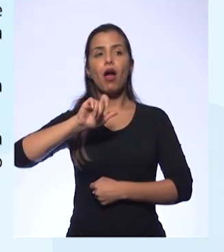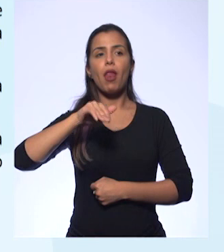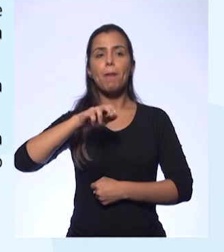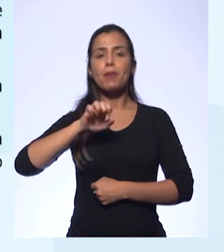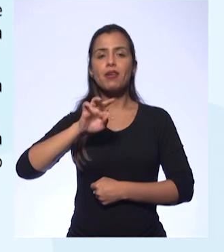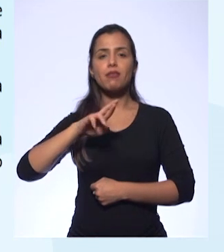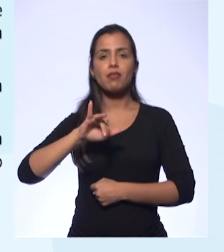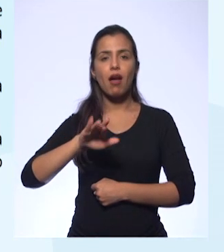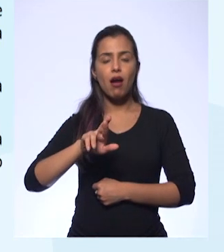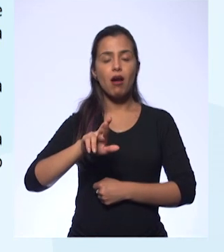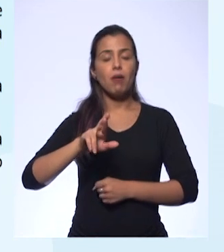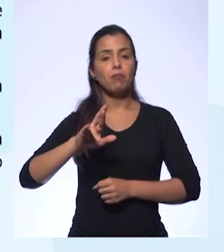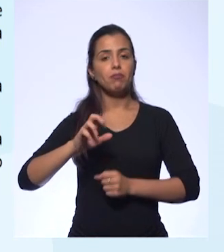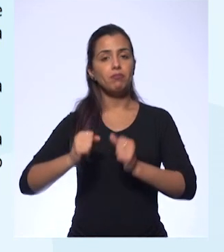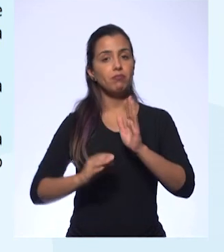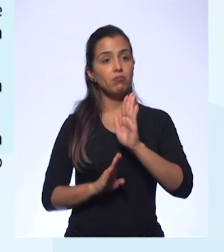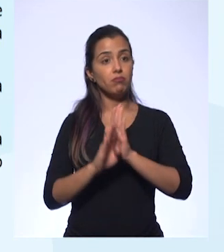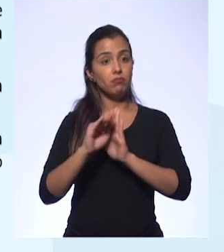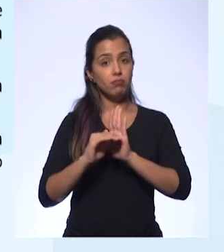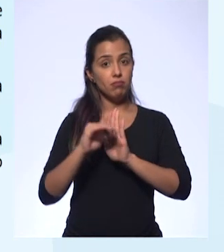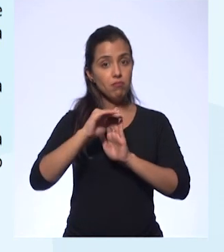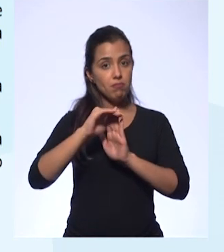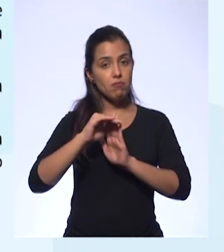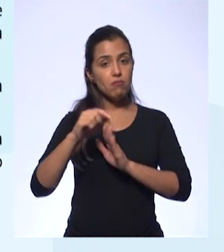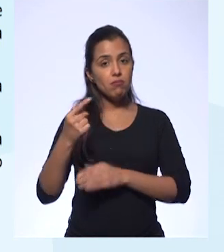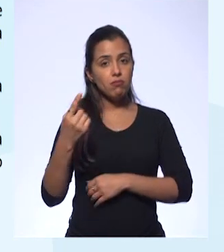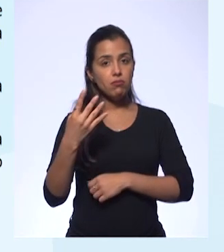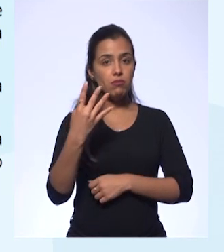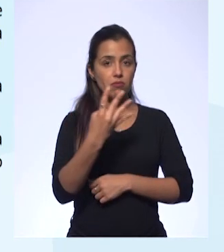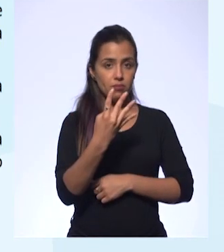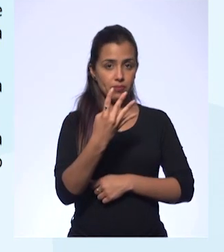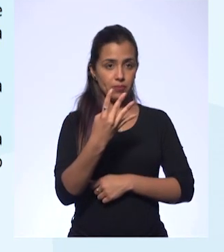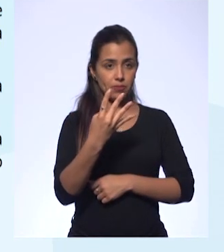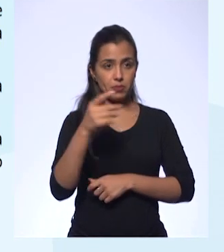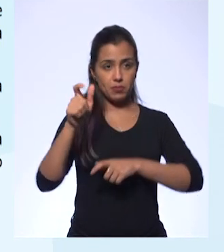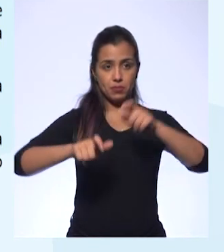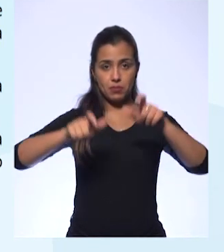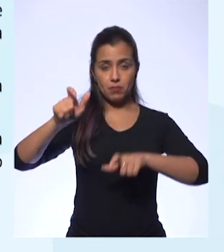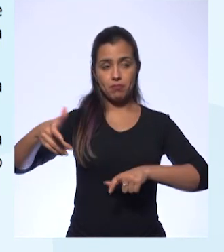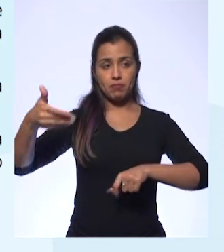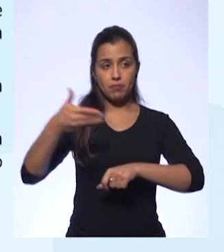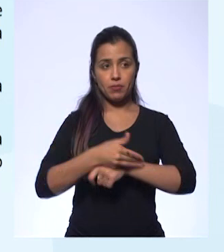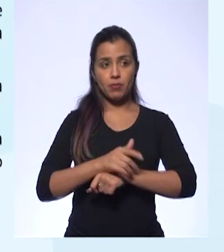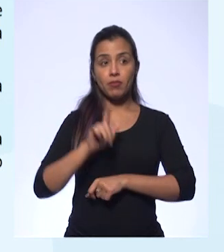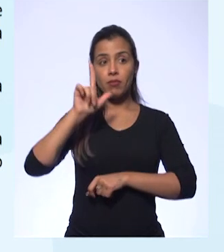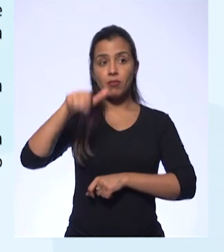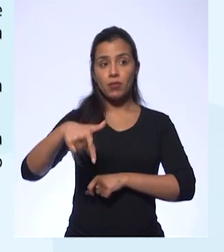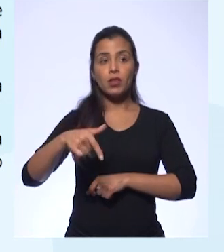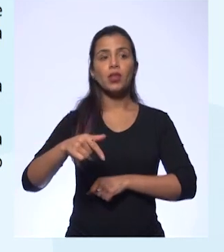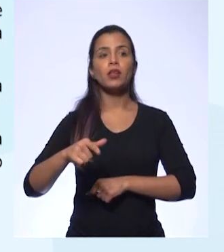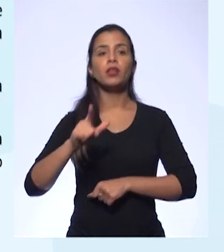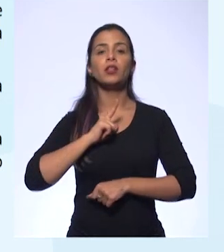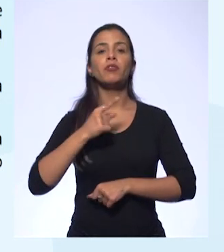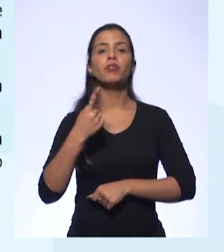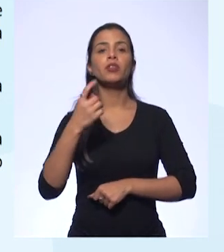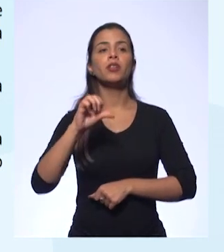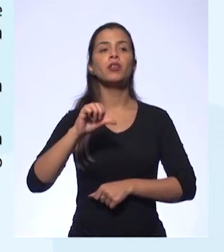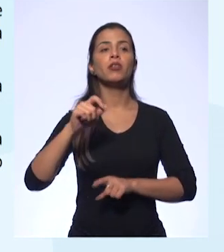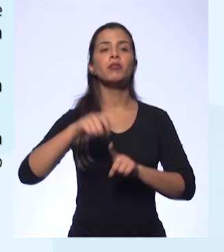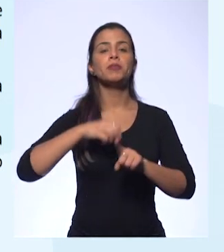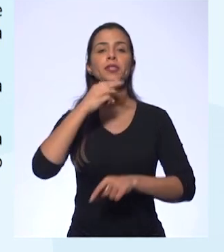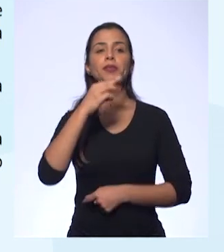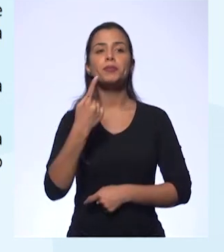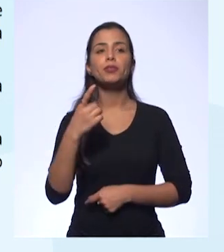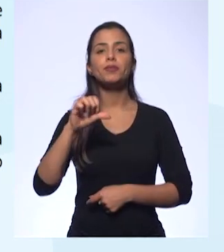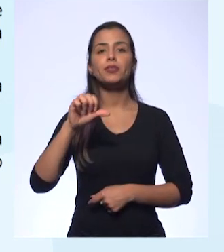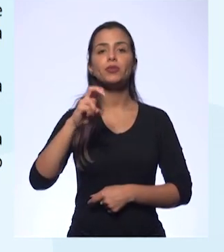144 membros, né, realizou a sua primeira sessão no ano seguinte, em 19 de março de 1958. Então, com o Tratado de